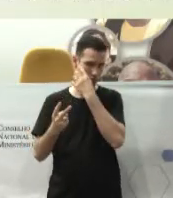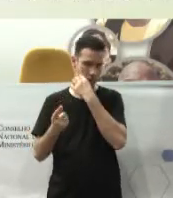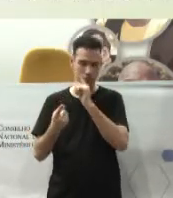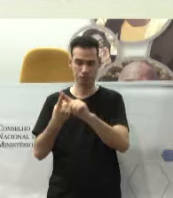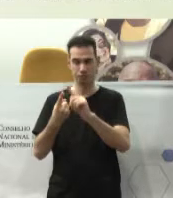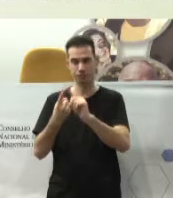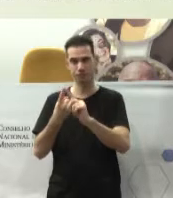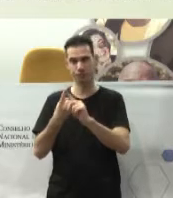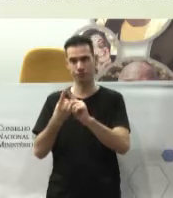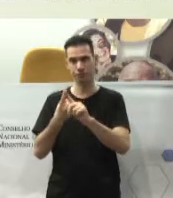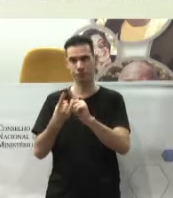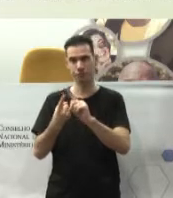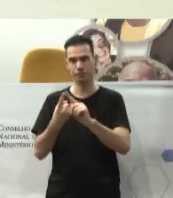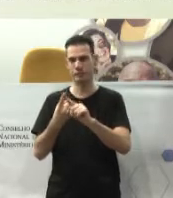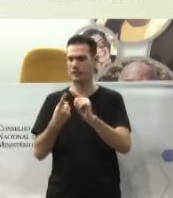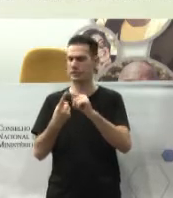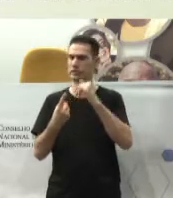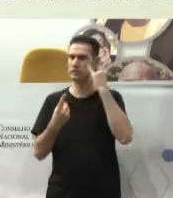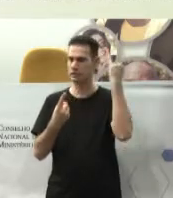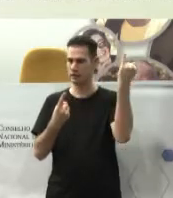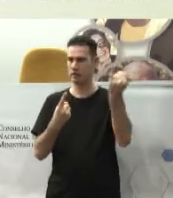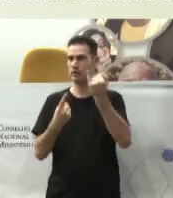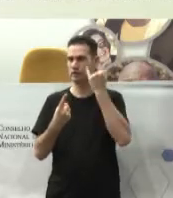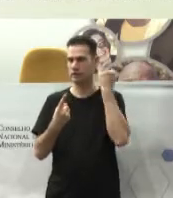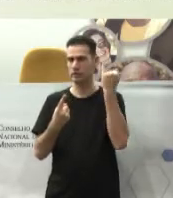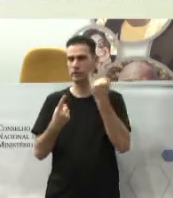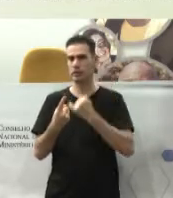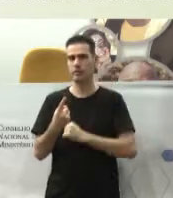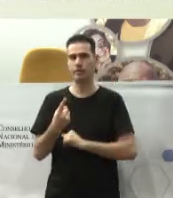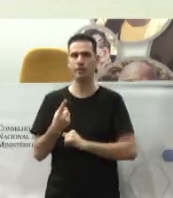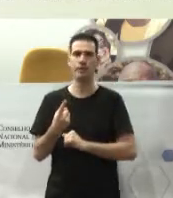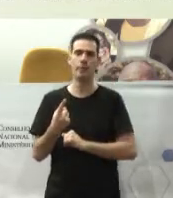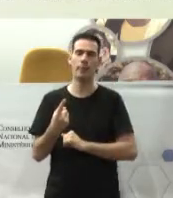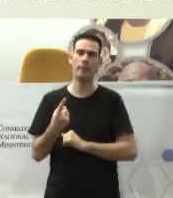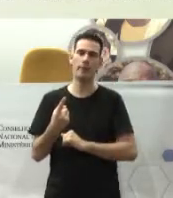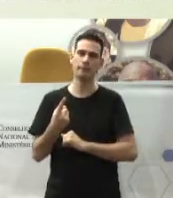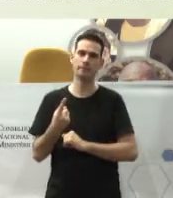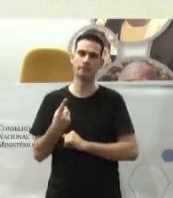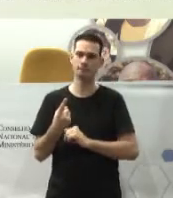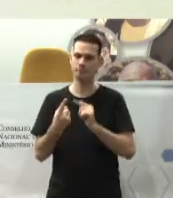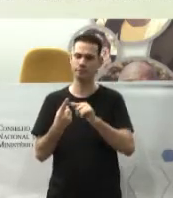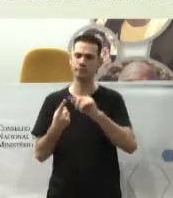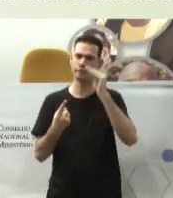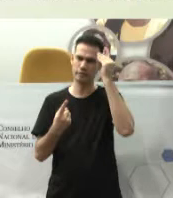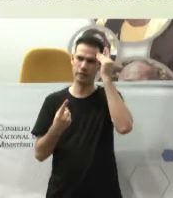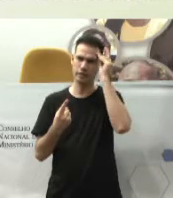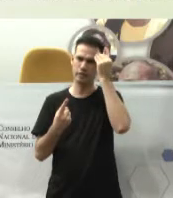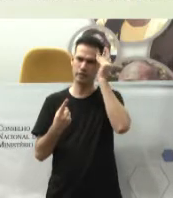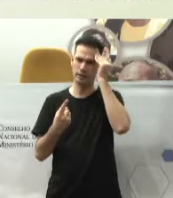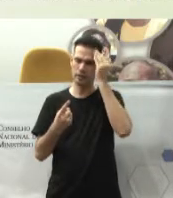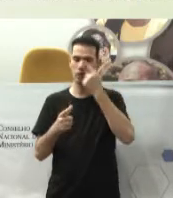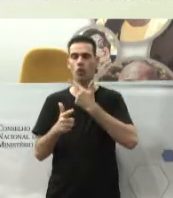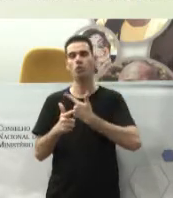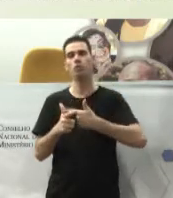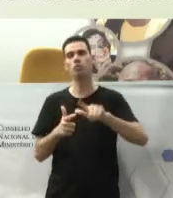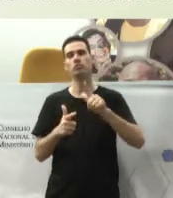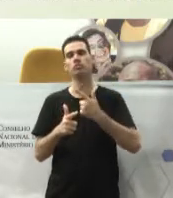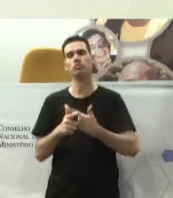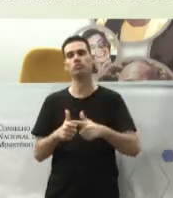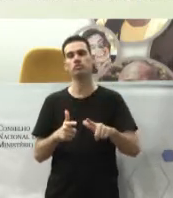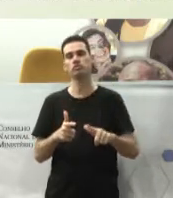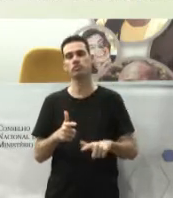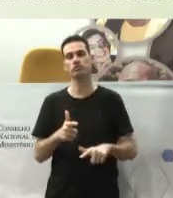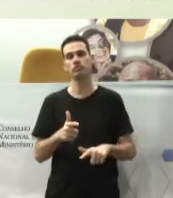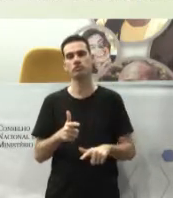Uma das fases muito importante é entender o problema